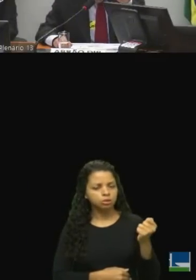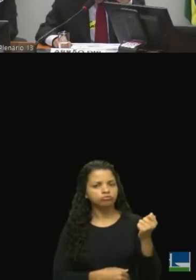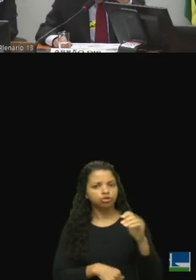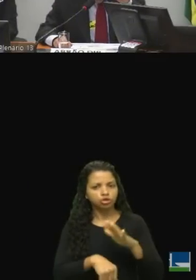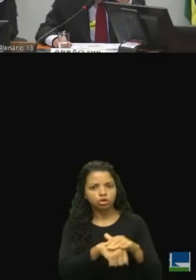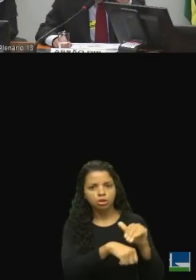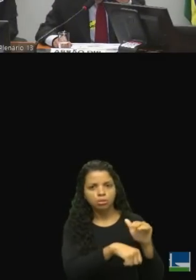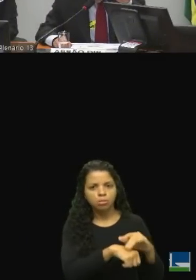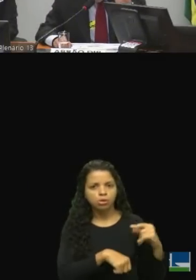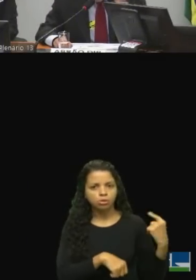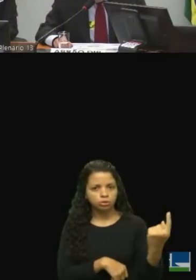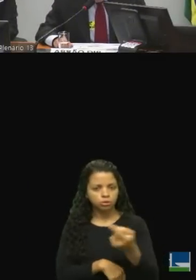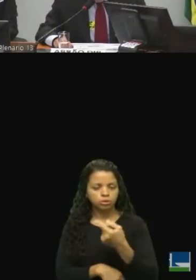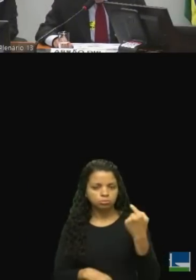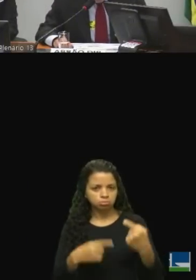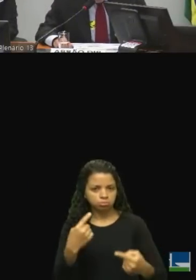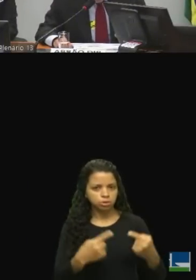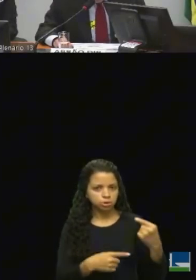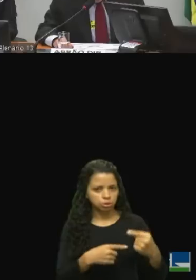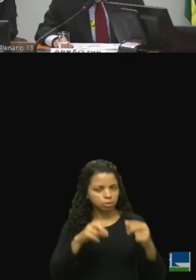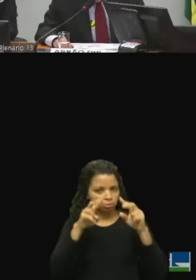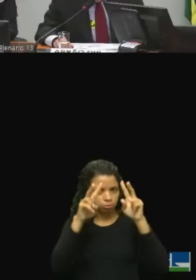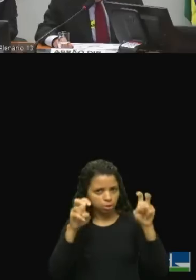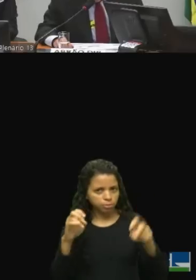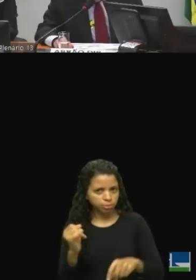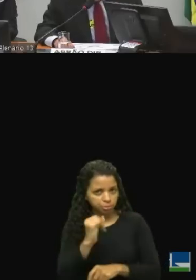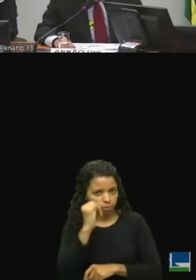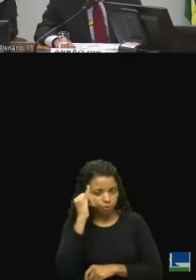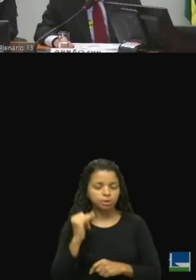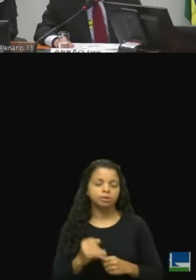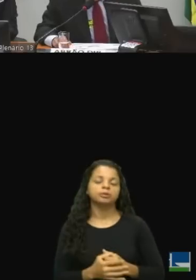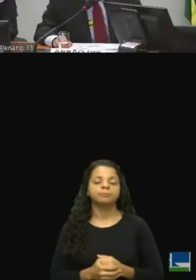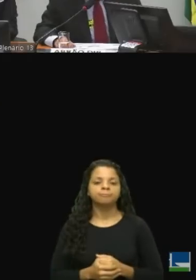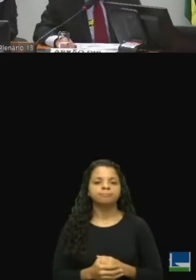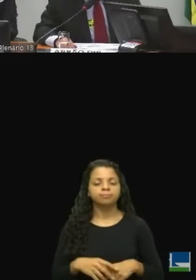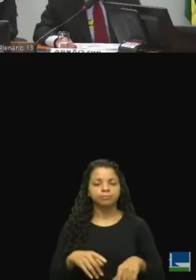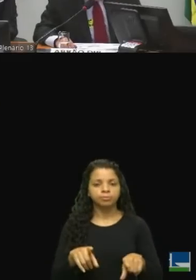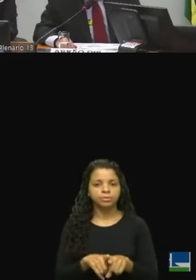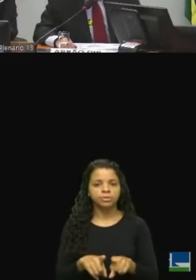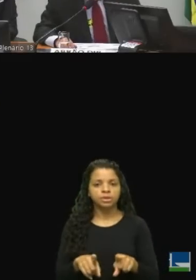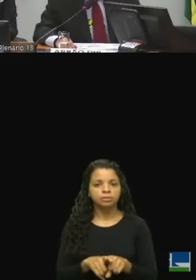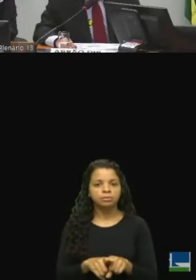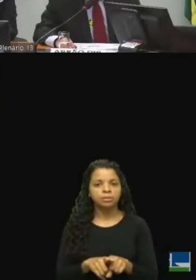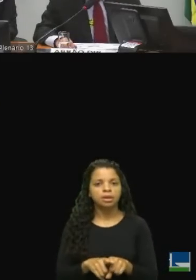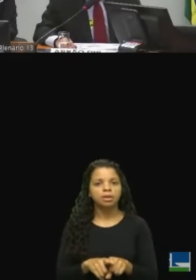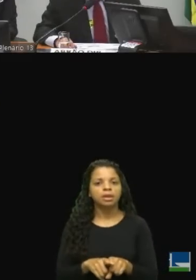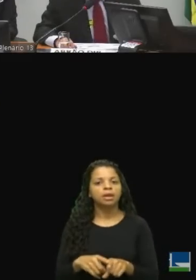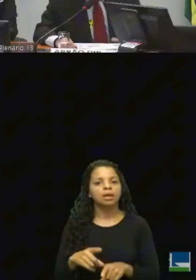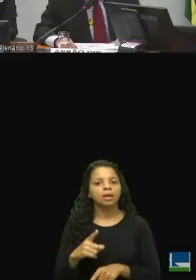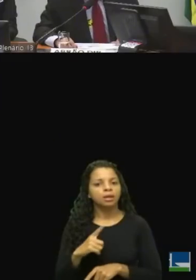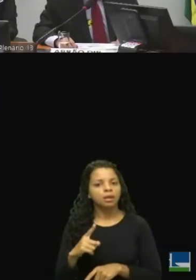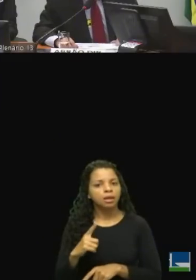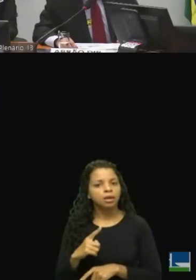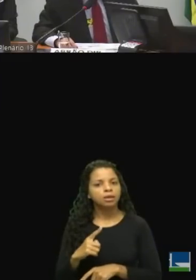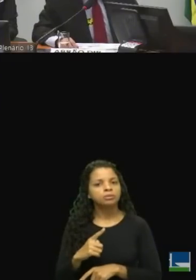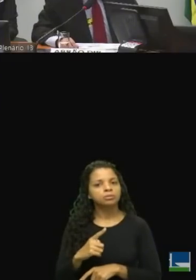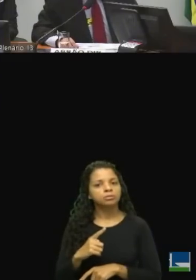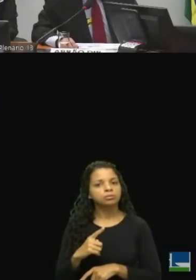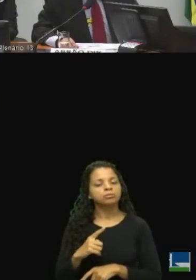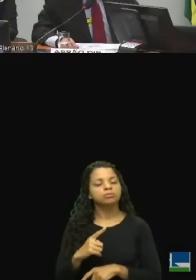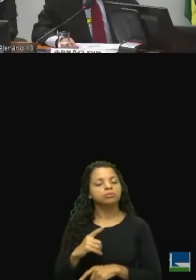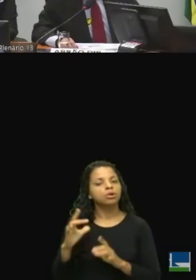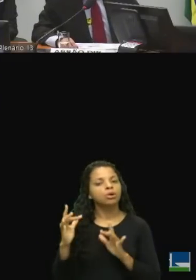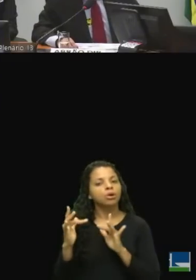deficiência. Antes de mais nada, digo ao Dr. Juliano Moura que eu farei o contato assim que possível para